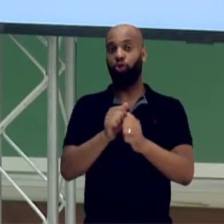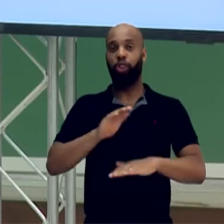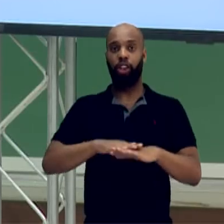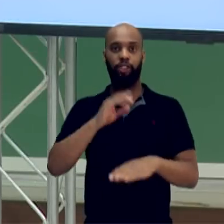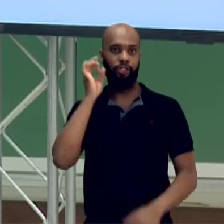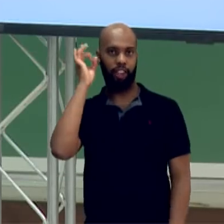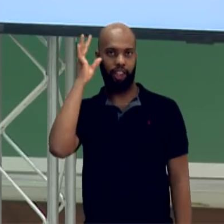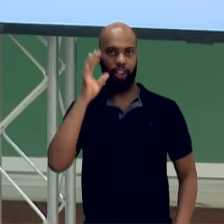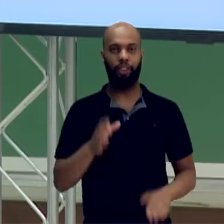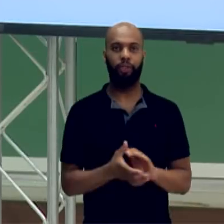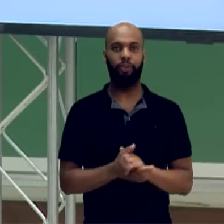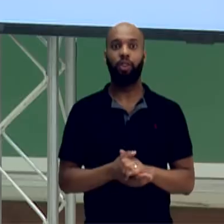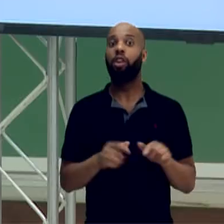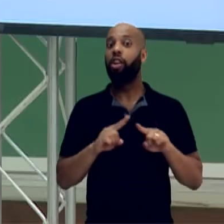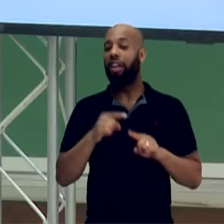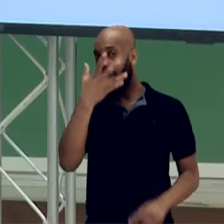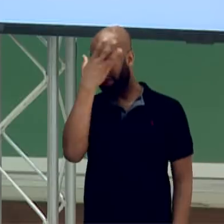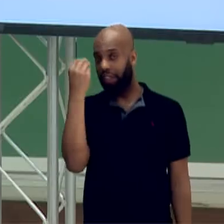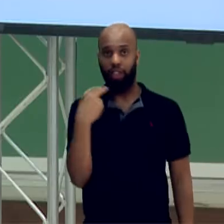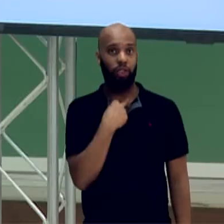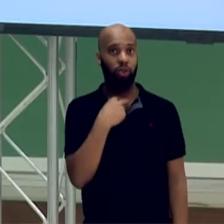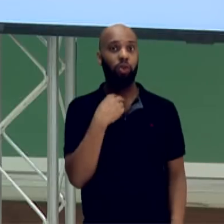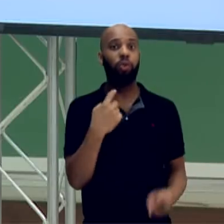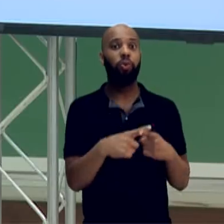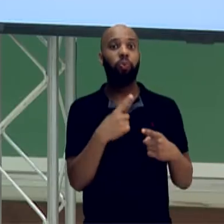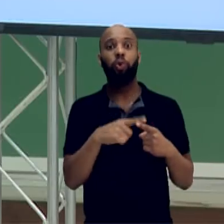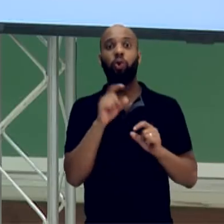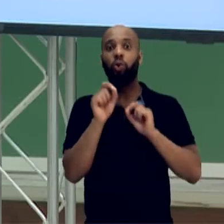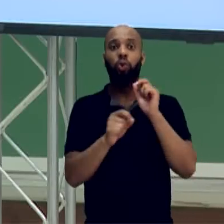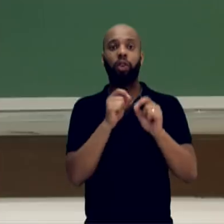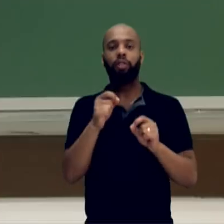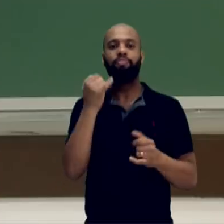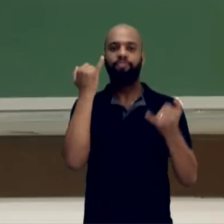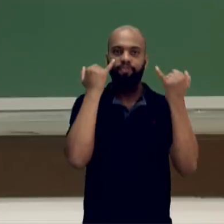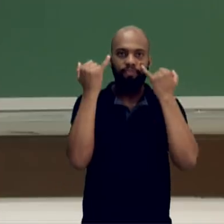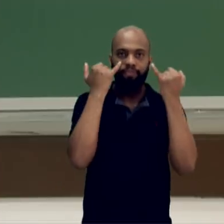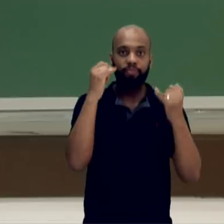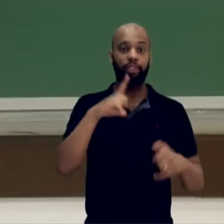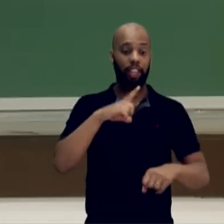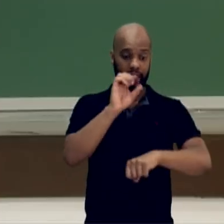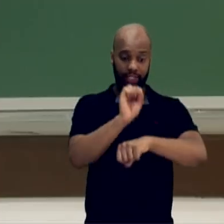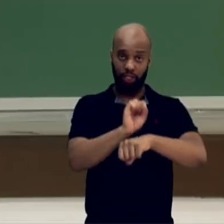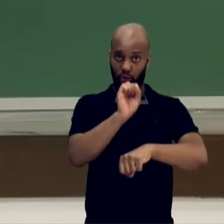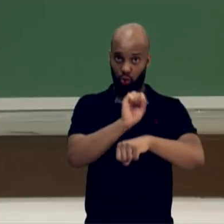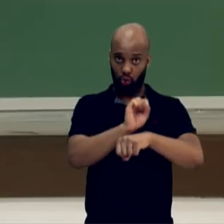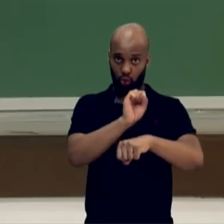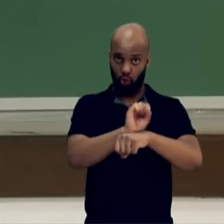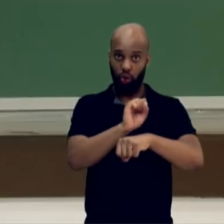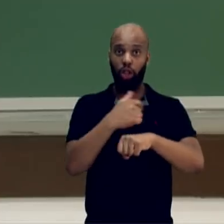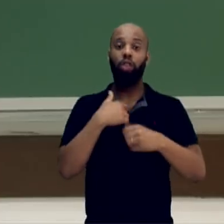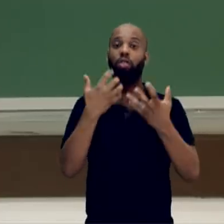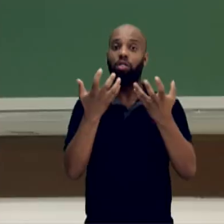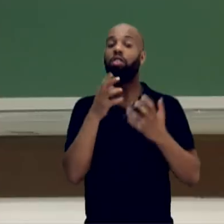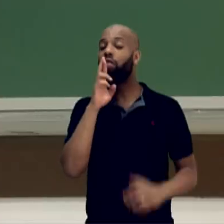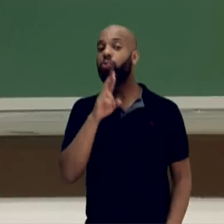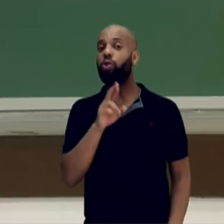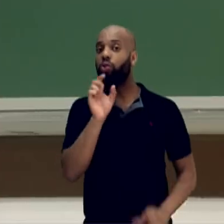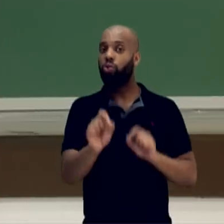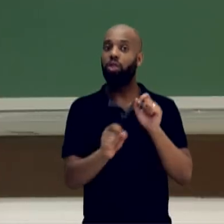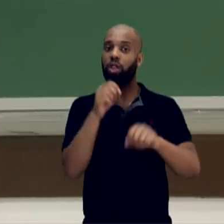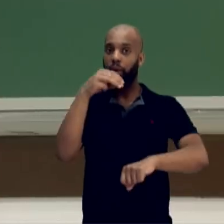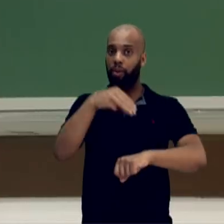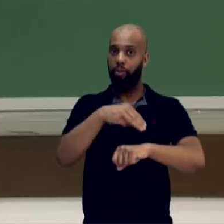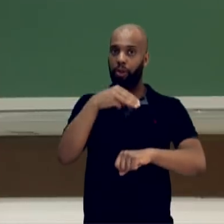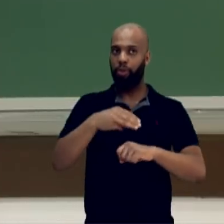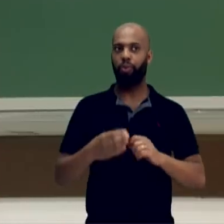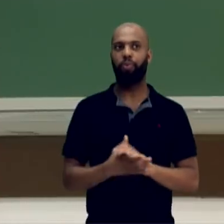fácil. Mas não esqueceram que a pergunta, os dados foram dados em segundos, o tempo, e eu quero a resposta em minutos. Então